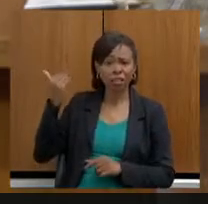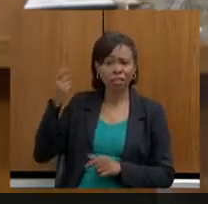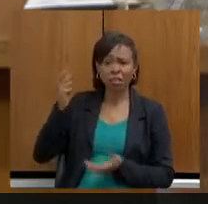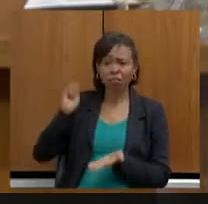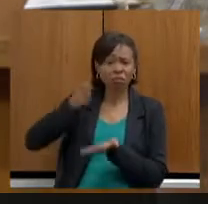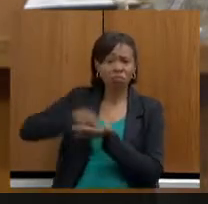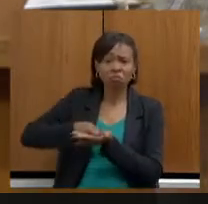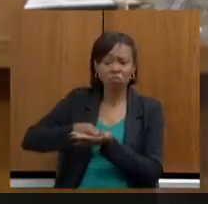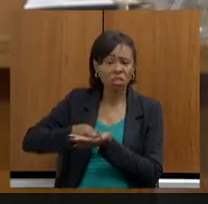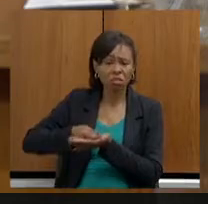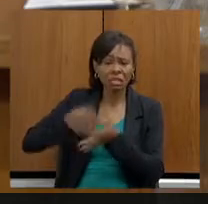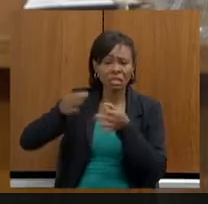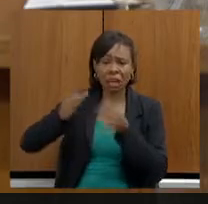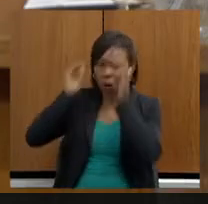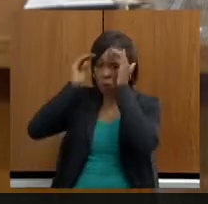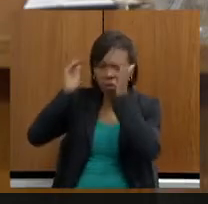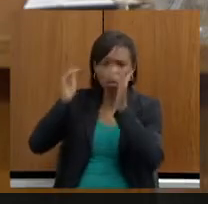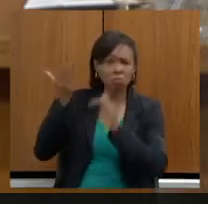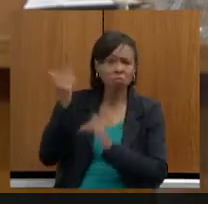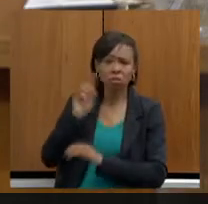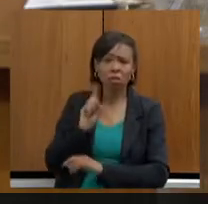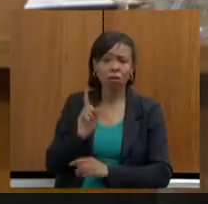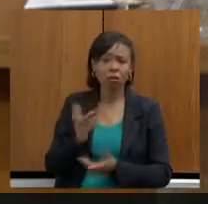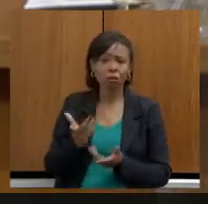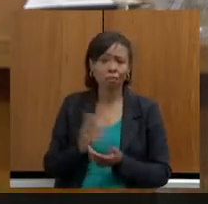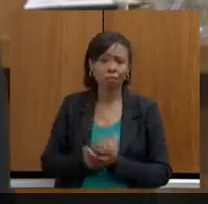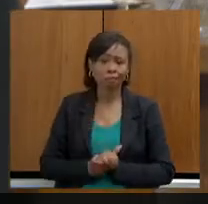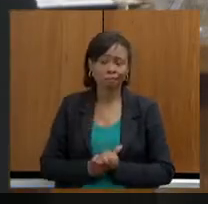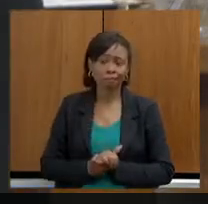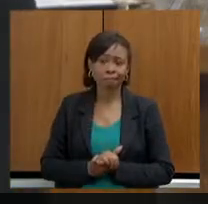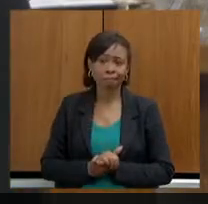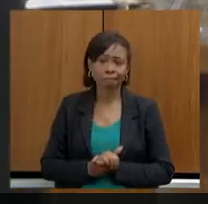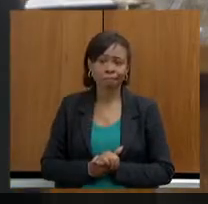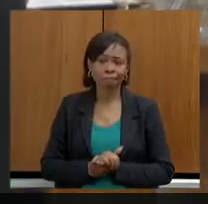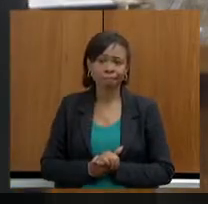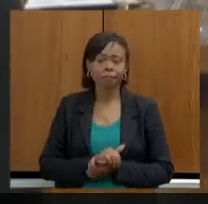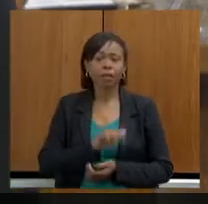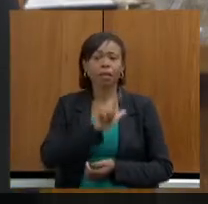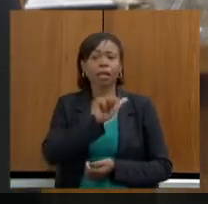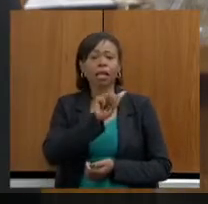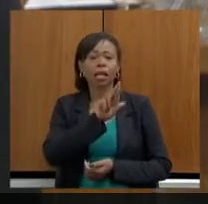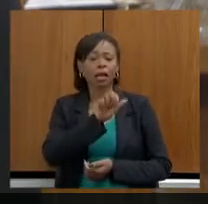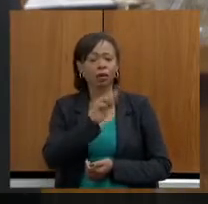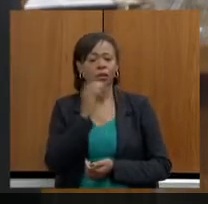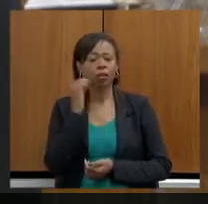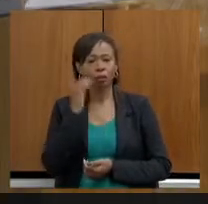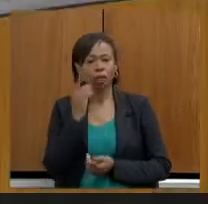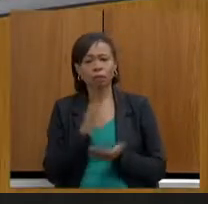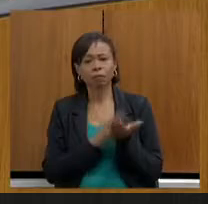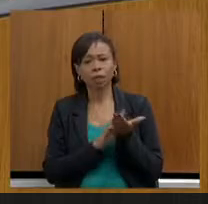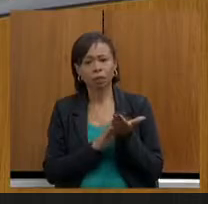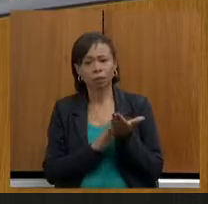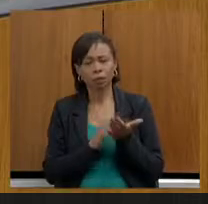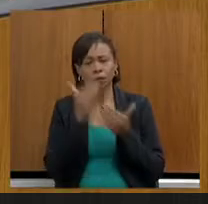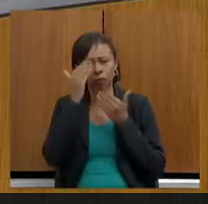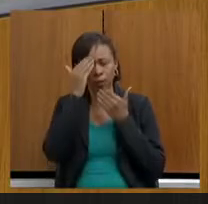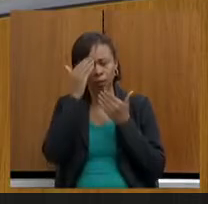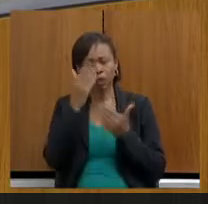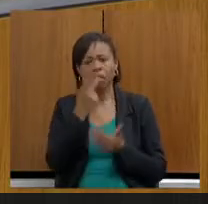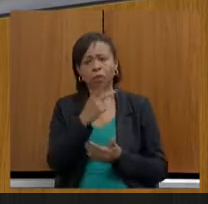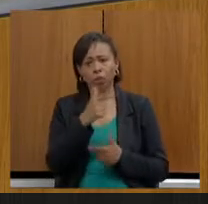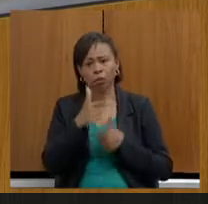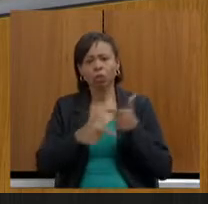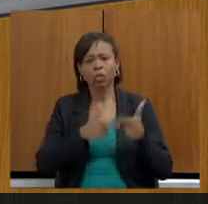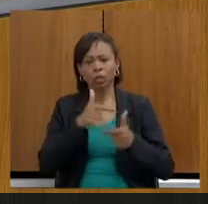então não é óbvio a deputada Laura Parabéns e muito obrigada pelo seu pela sua Dedicação